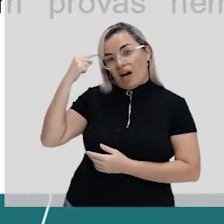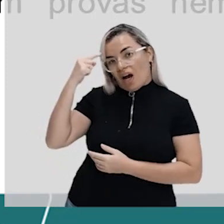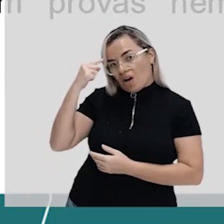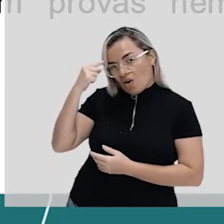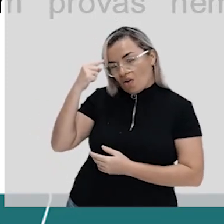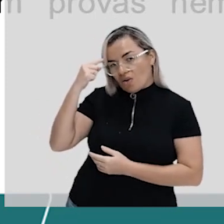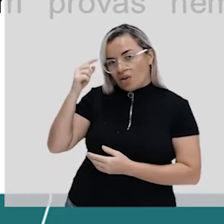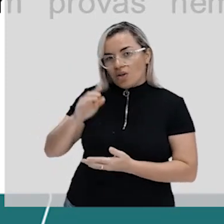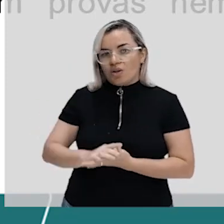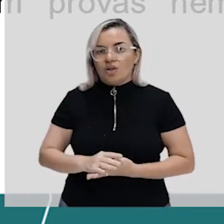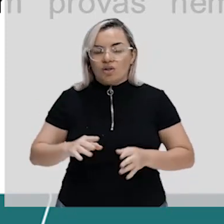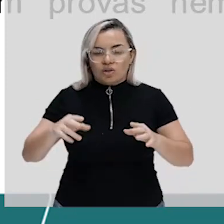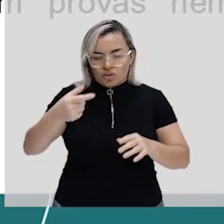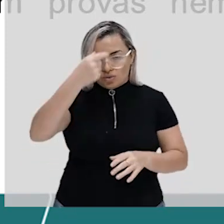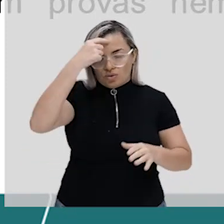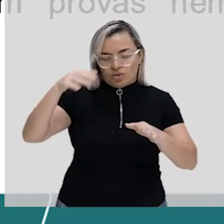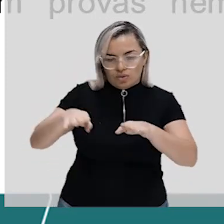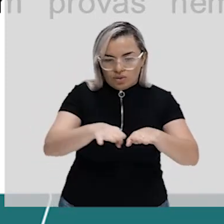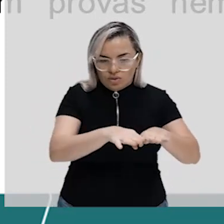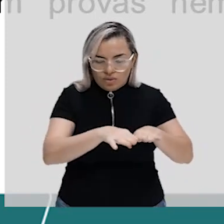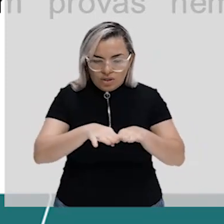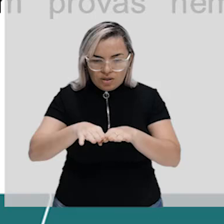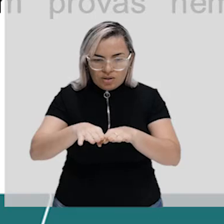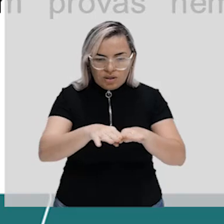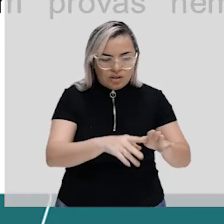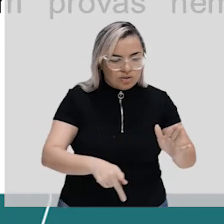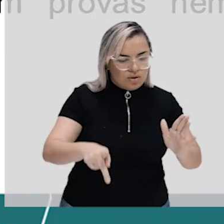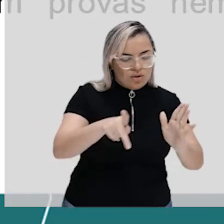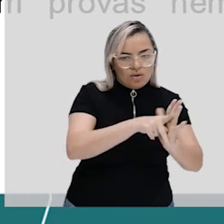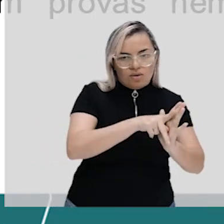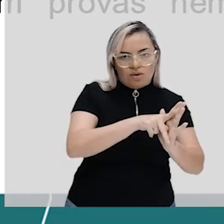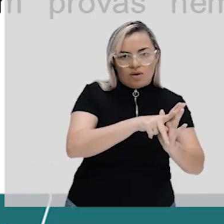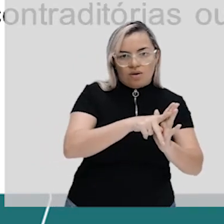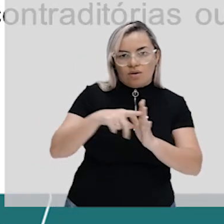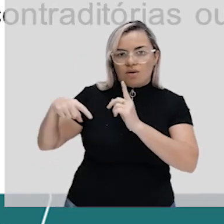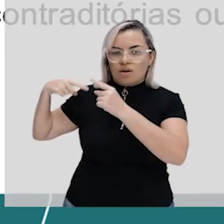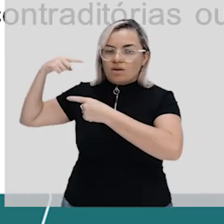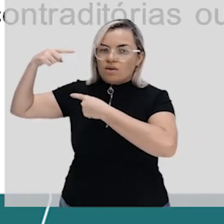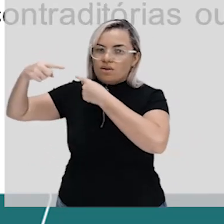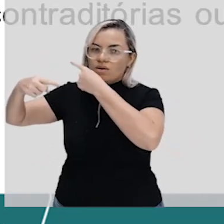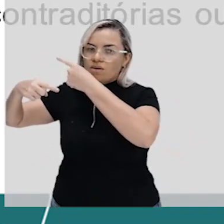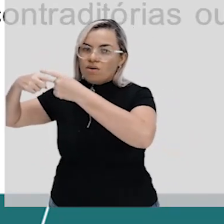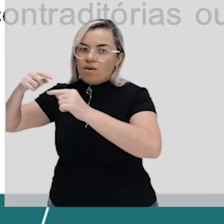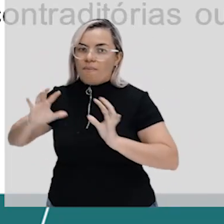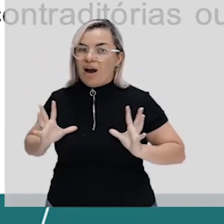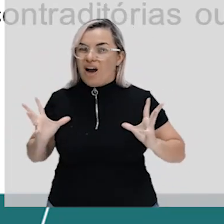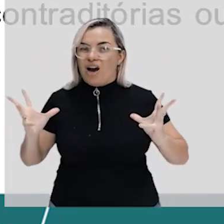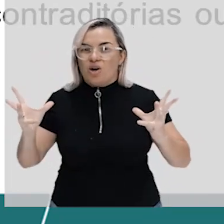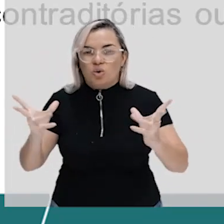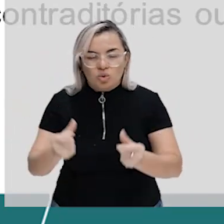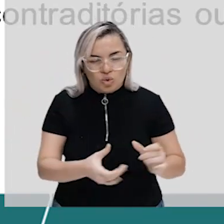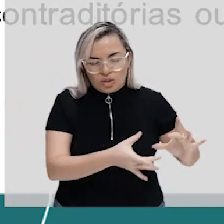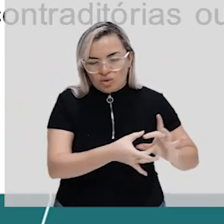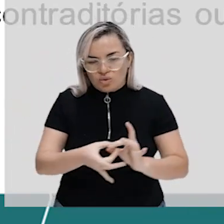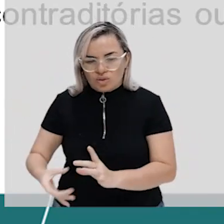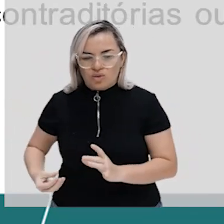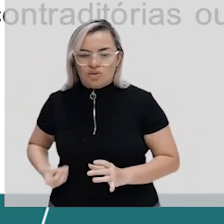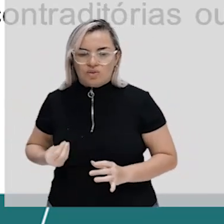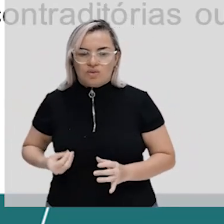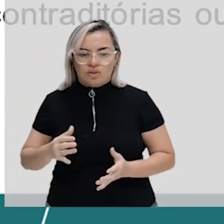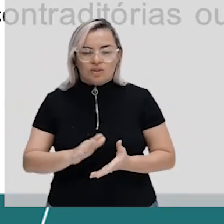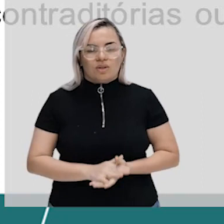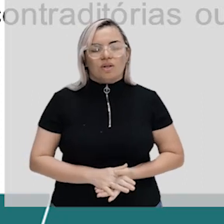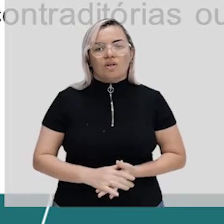caso particular para a conclusão geral. Beleza? Vamos adiante. O senso comum